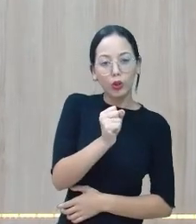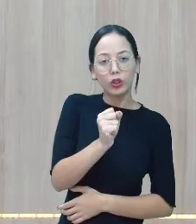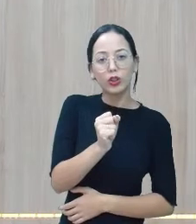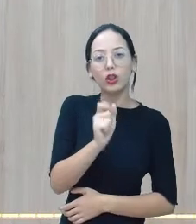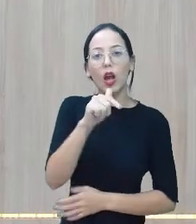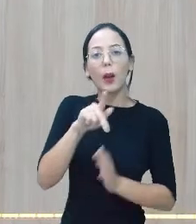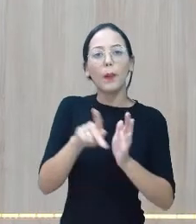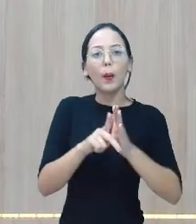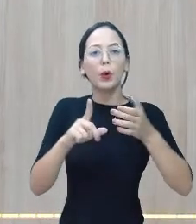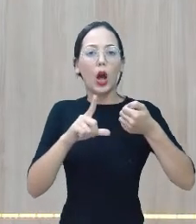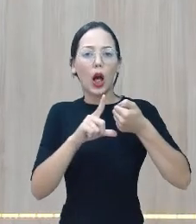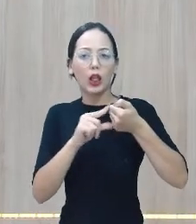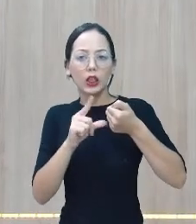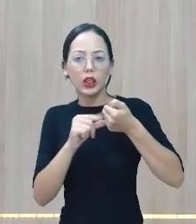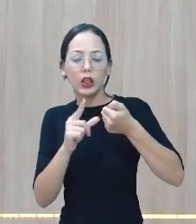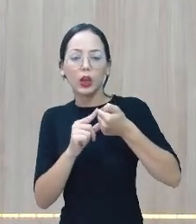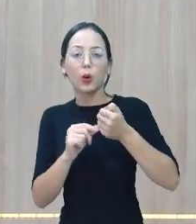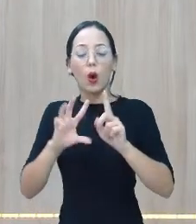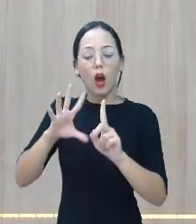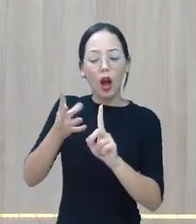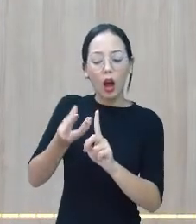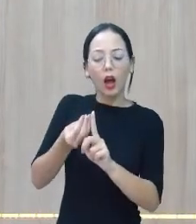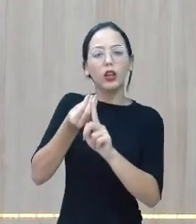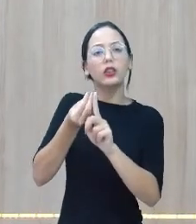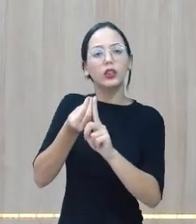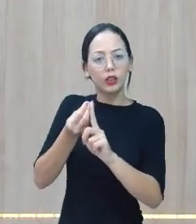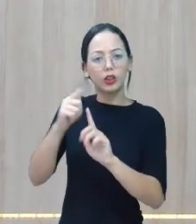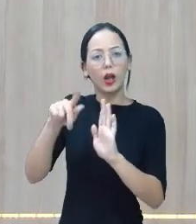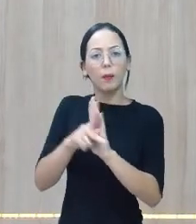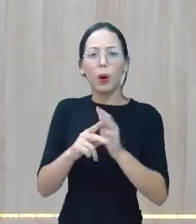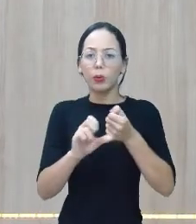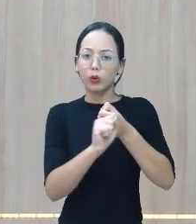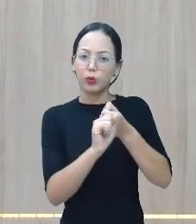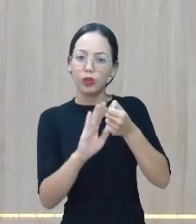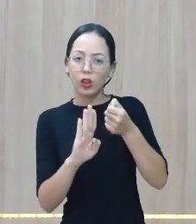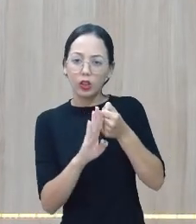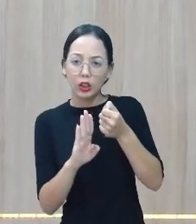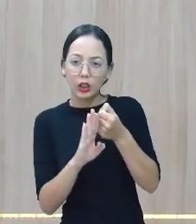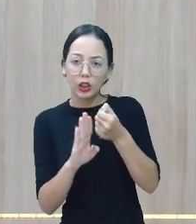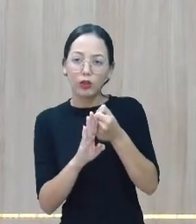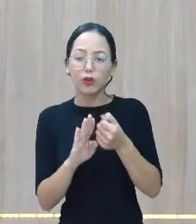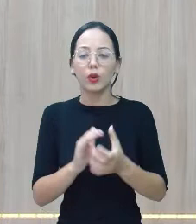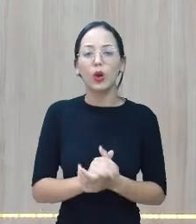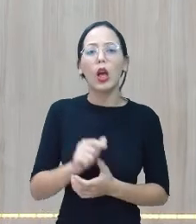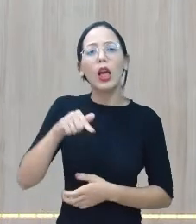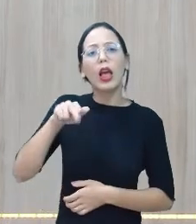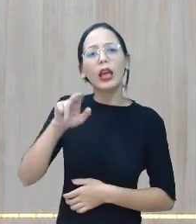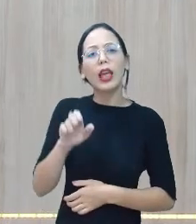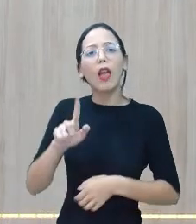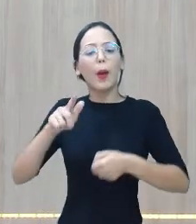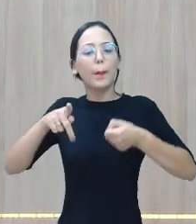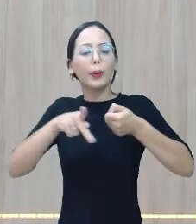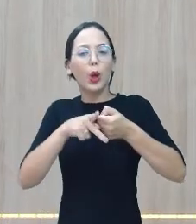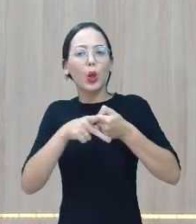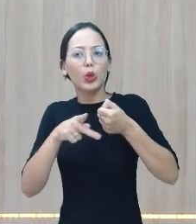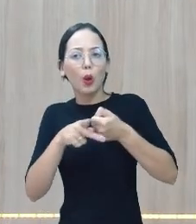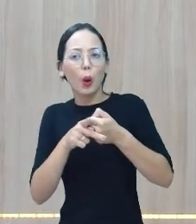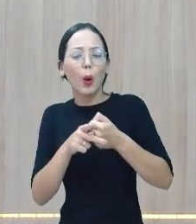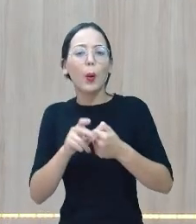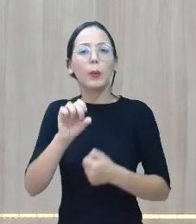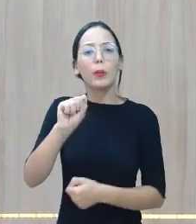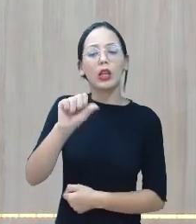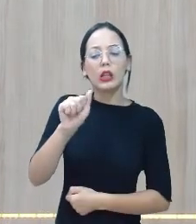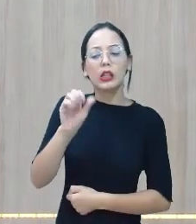é artigo, artista, não é? É o substantivo, que é pronome, e aí fomos, né?